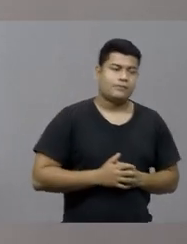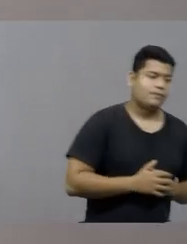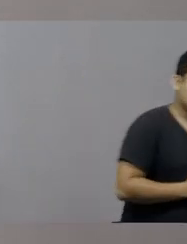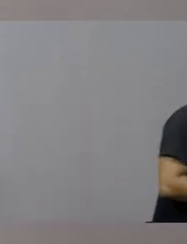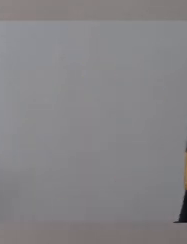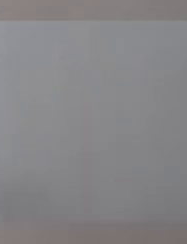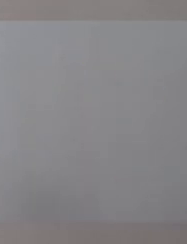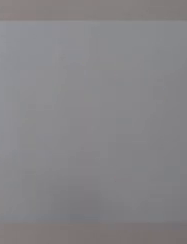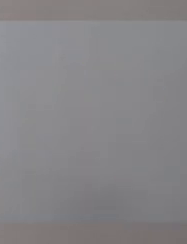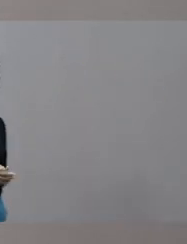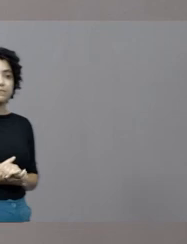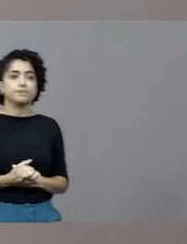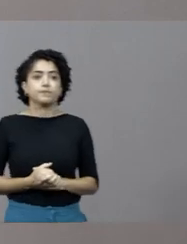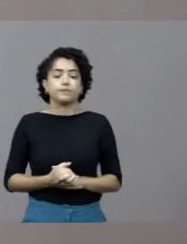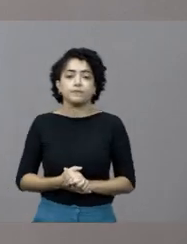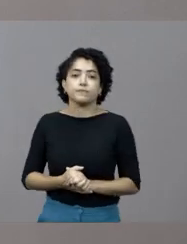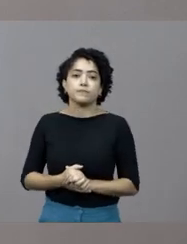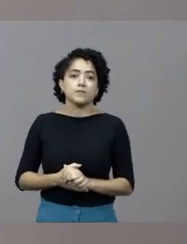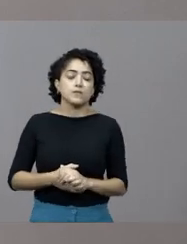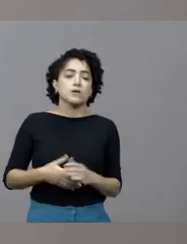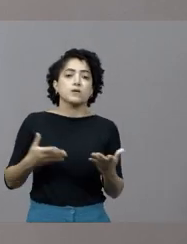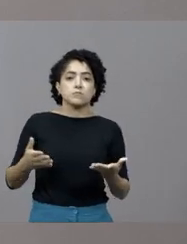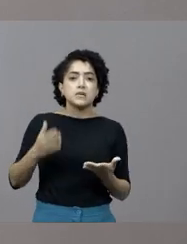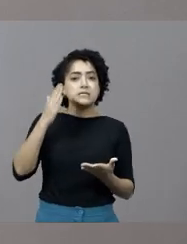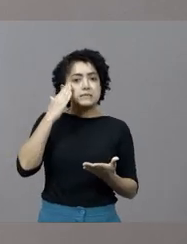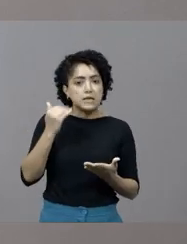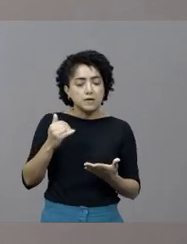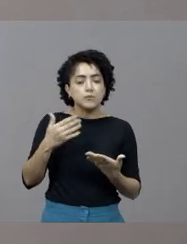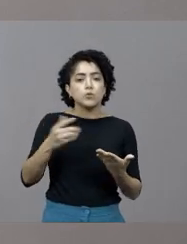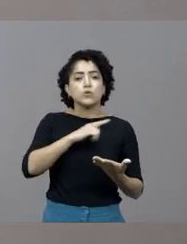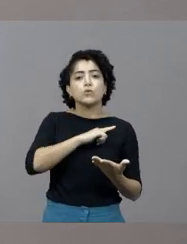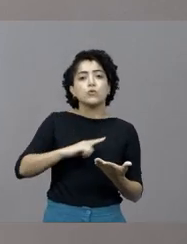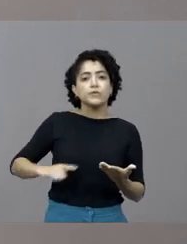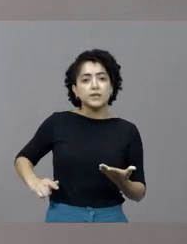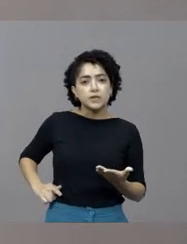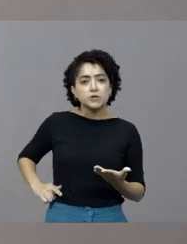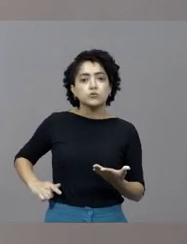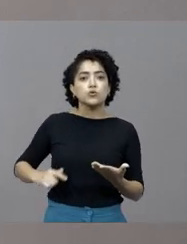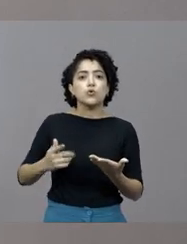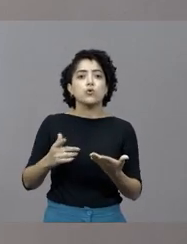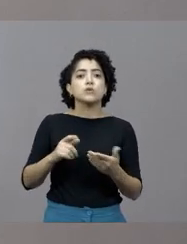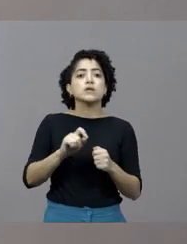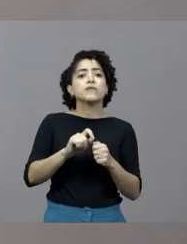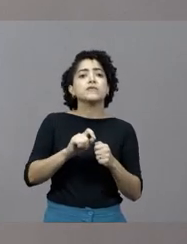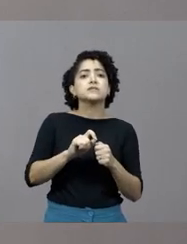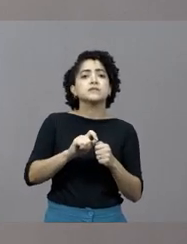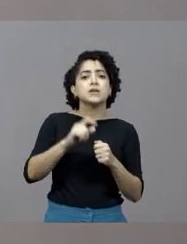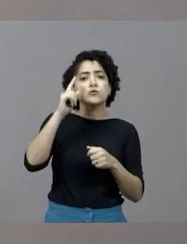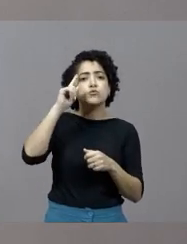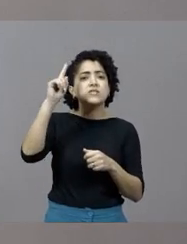Senhores, sabem o que o governador do estado estava fazendo nessa data?